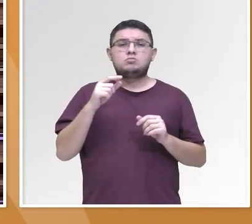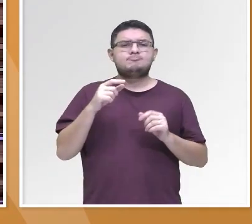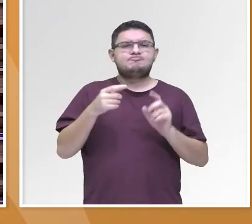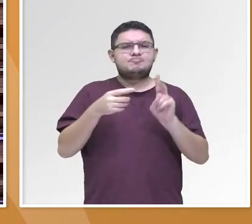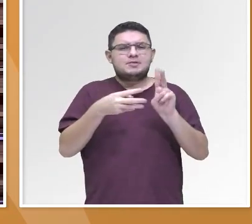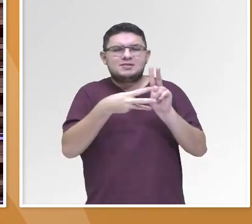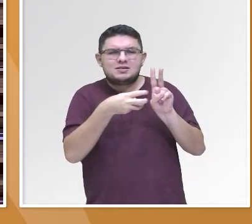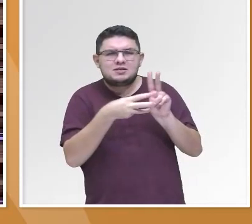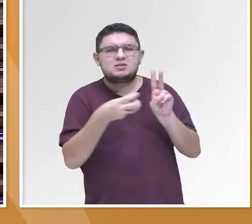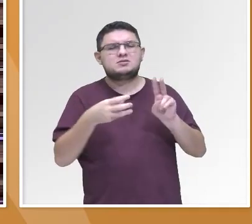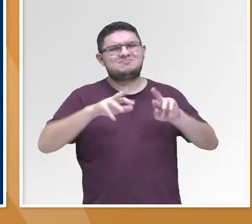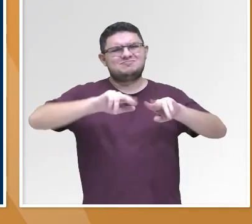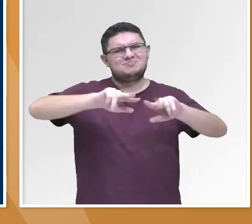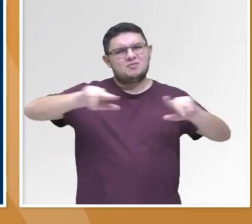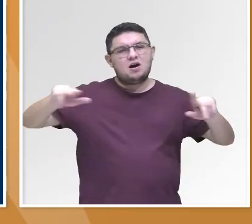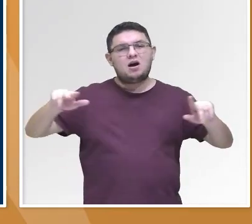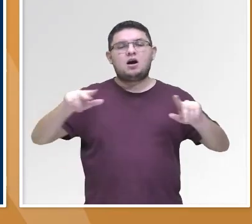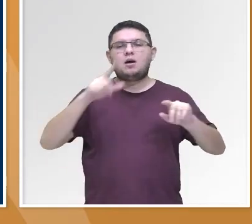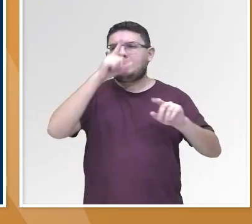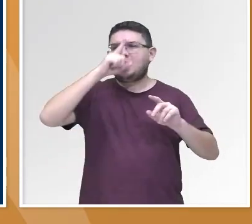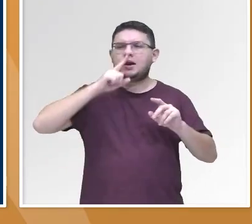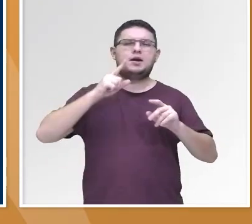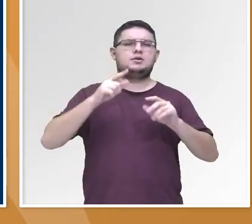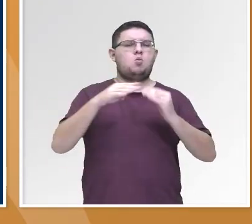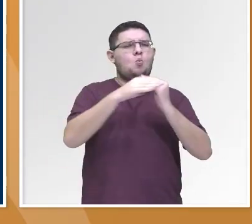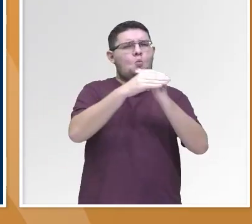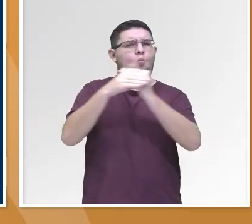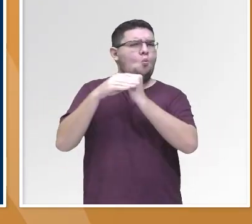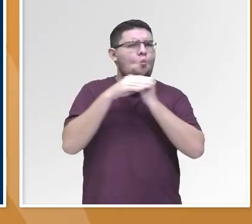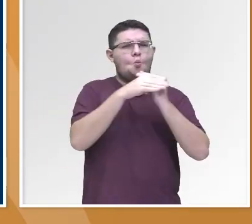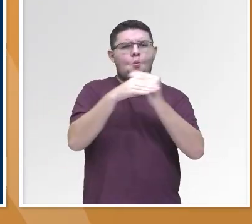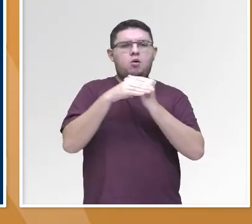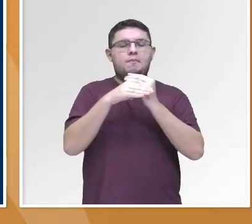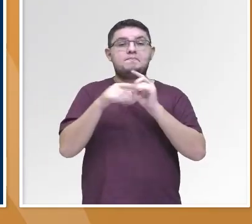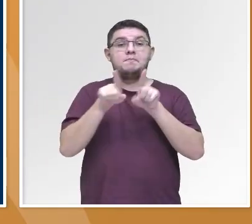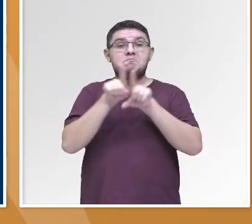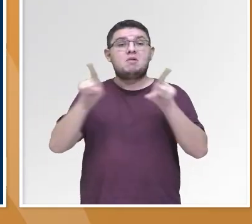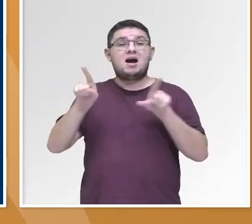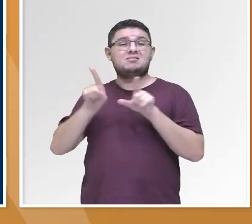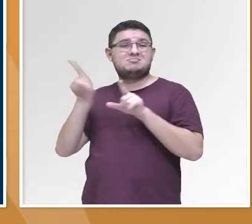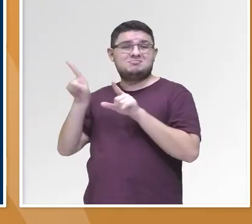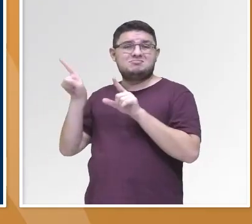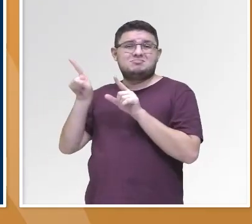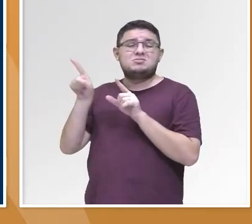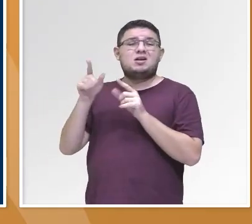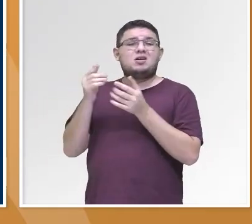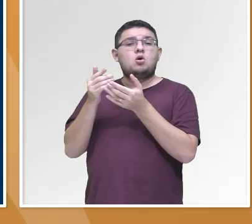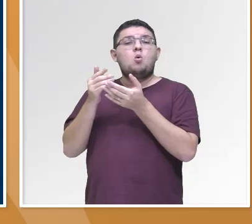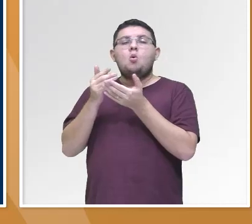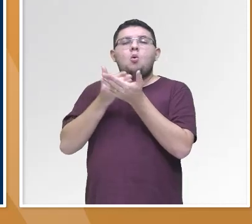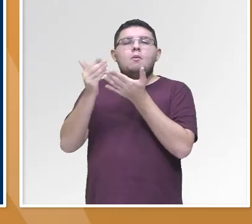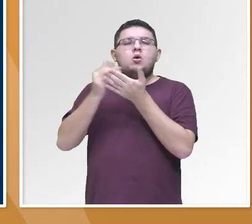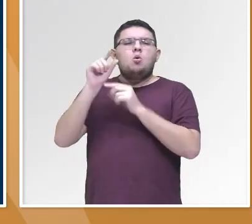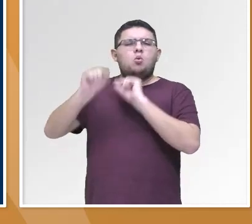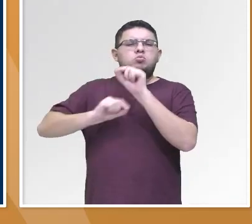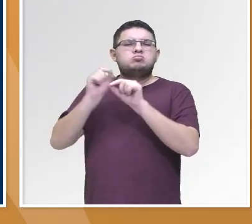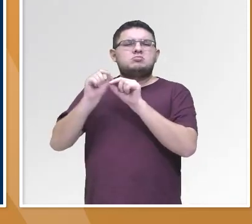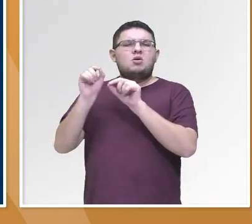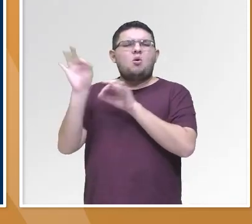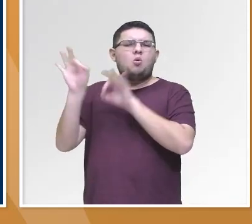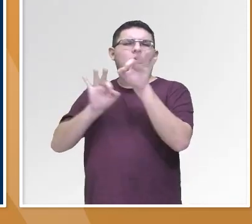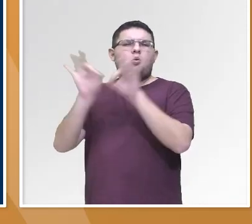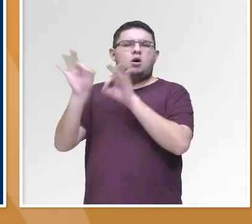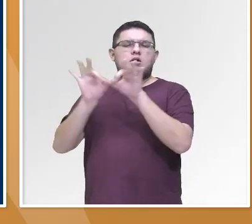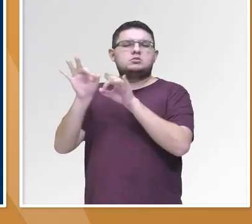passo que nós temos é o quê? Vamos lá ver nosso esquema. Os traficantes forneciam tabaco, aguardente, pólvora e, sobretudo, armas